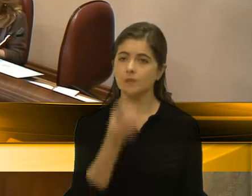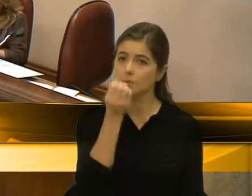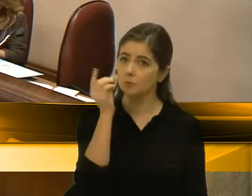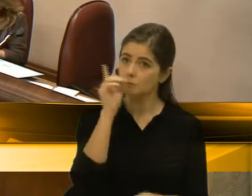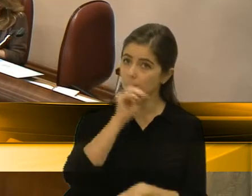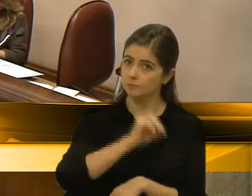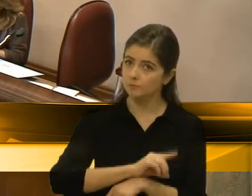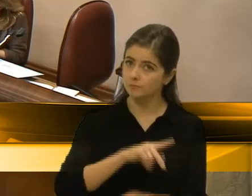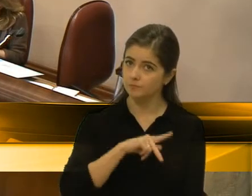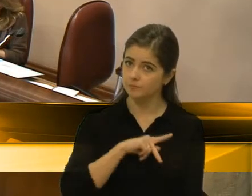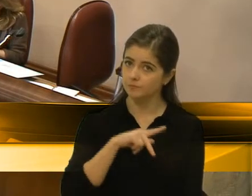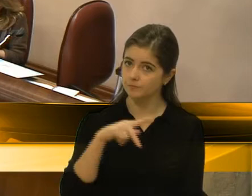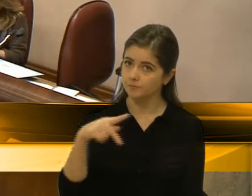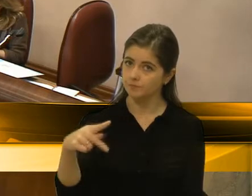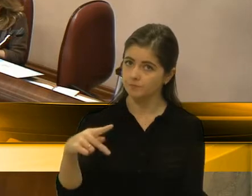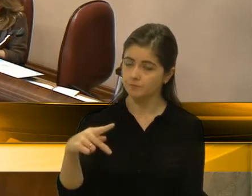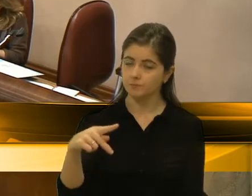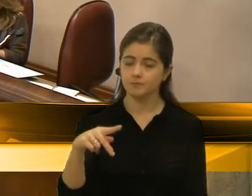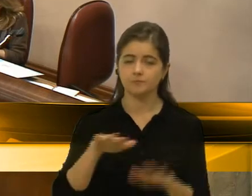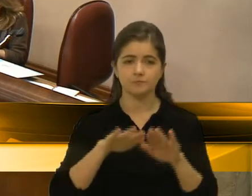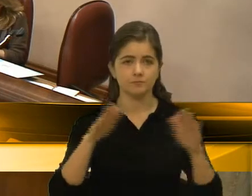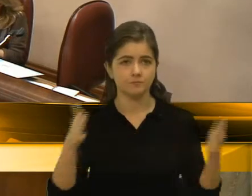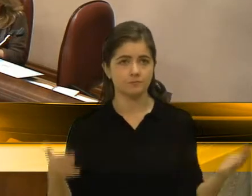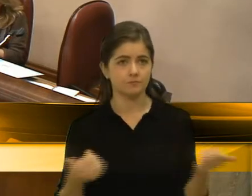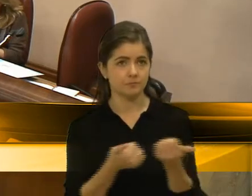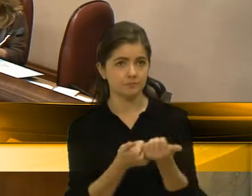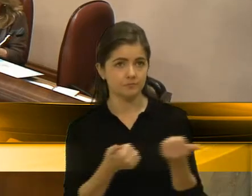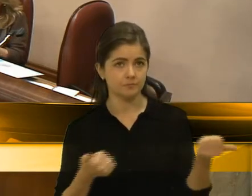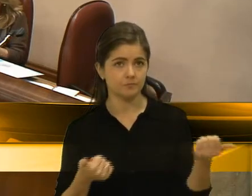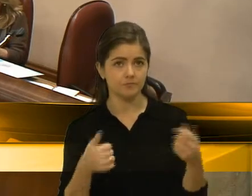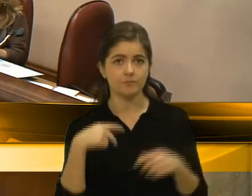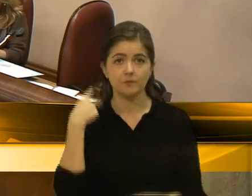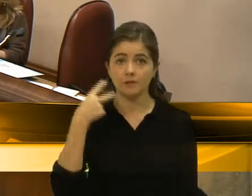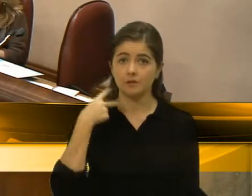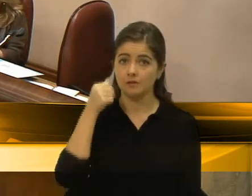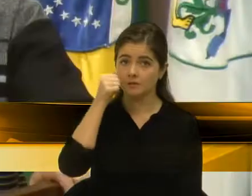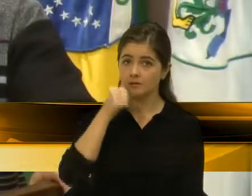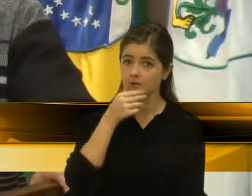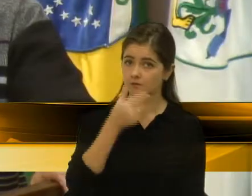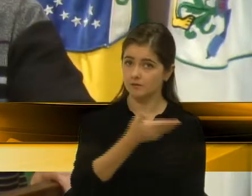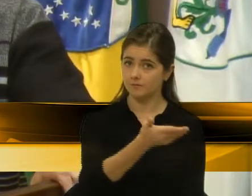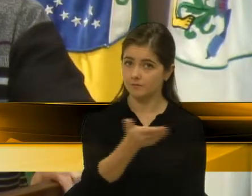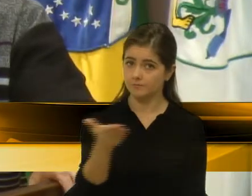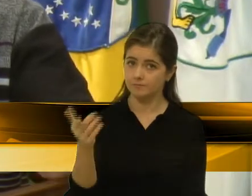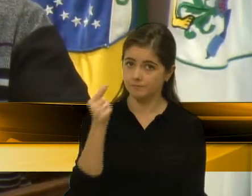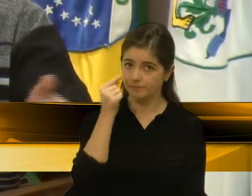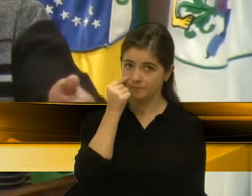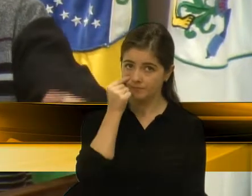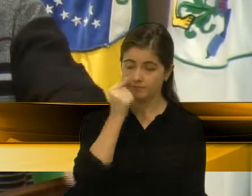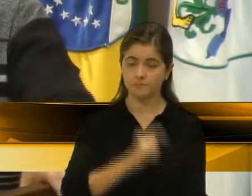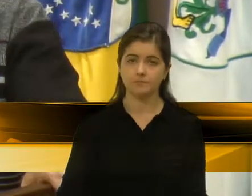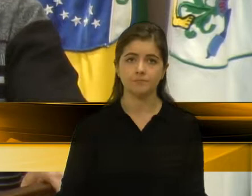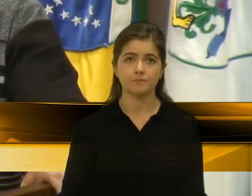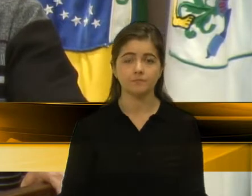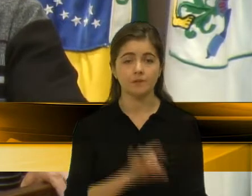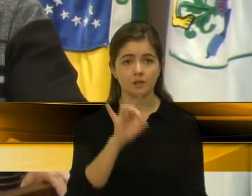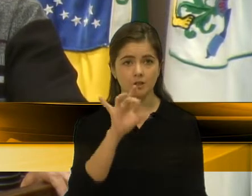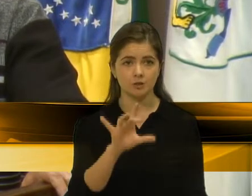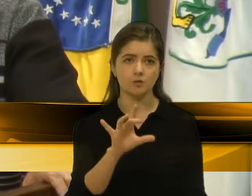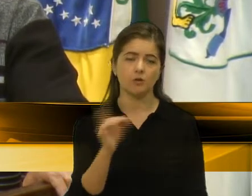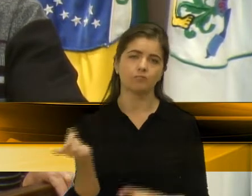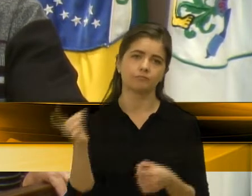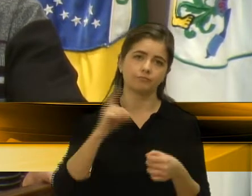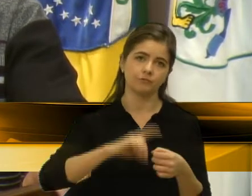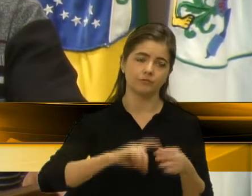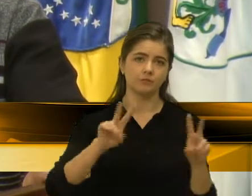Bom dia, presidente, mesa diretora, vereadores, vereadoras, quem está presente aqui. Só para retornar esse assunto, então,